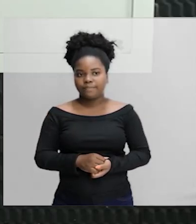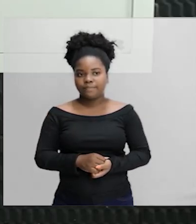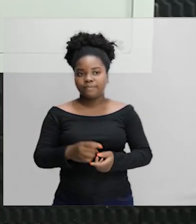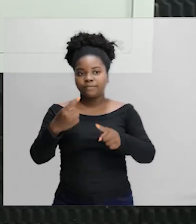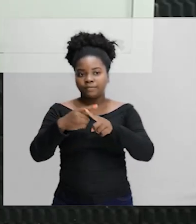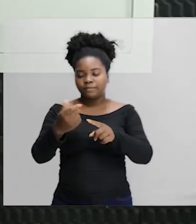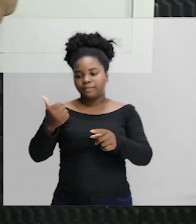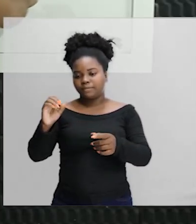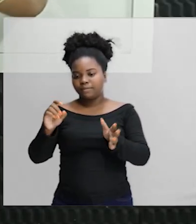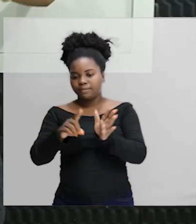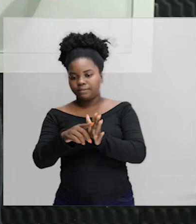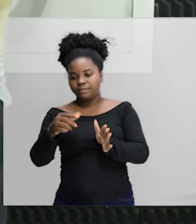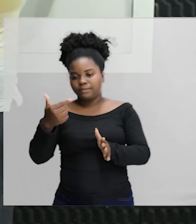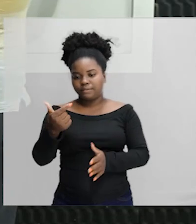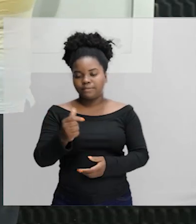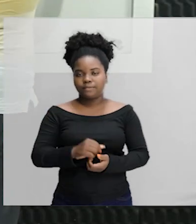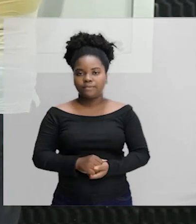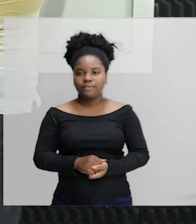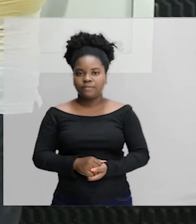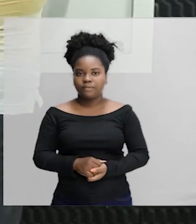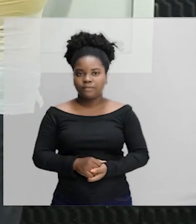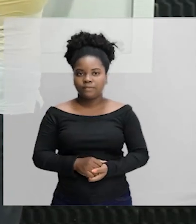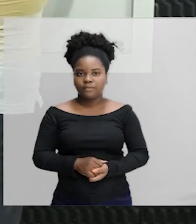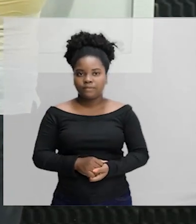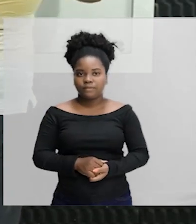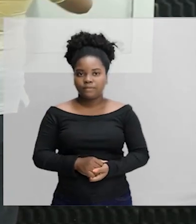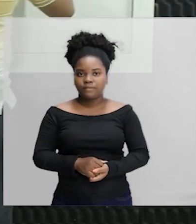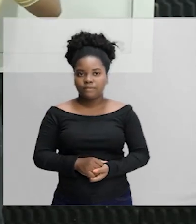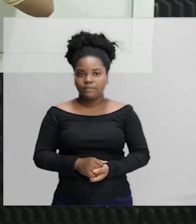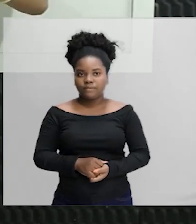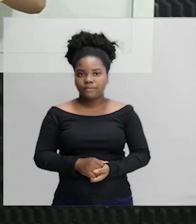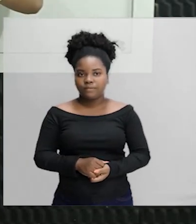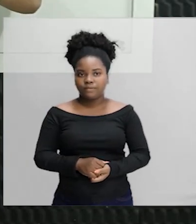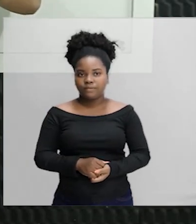vezes 10 a menos 2, não é isso?